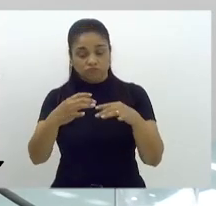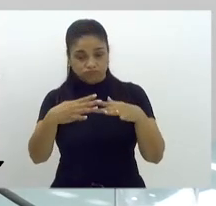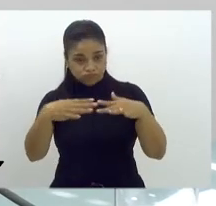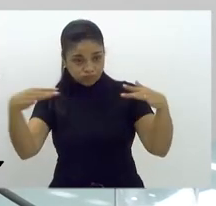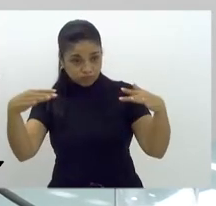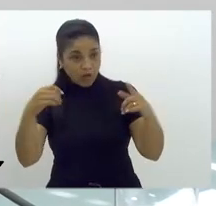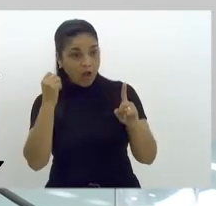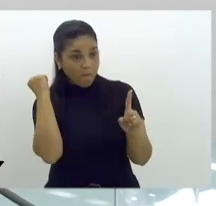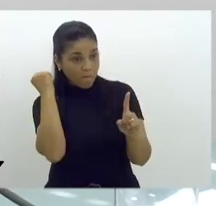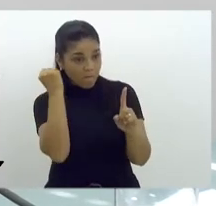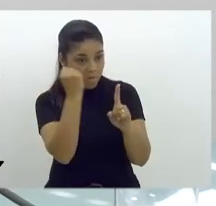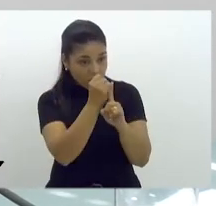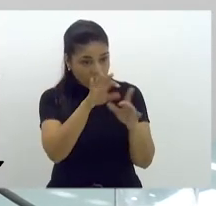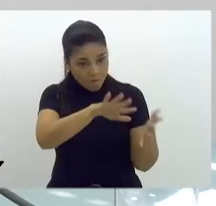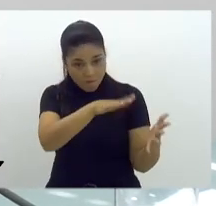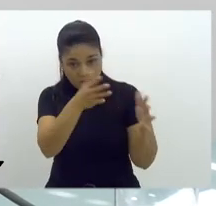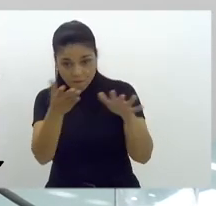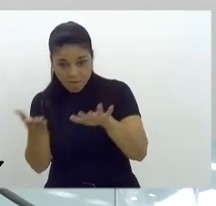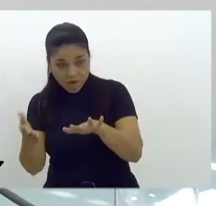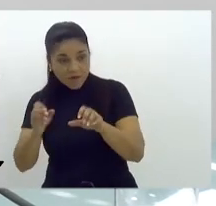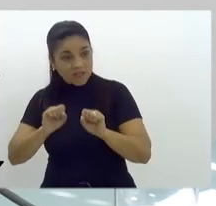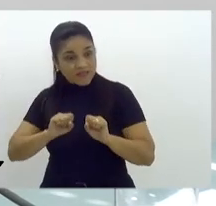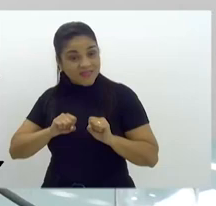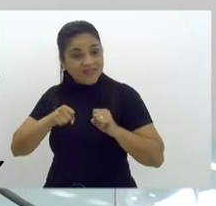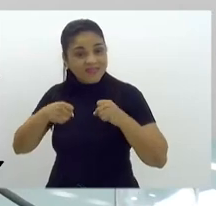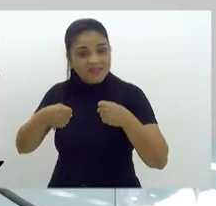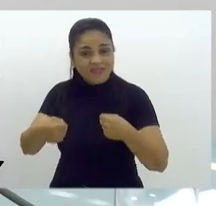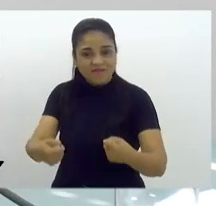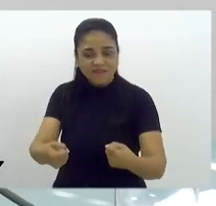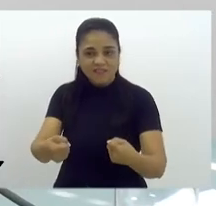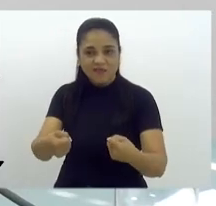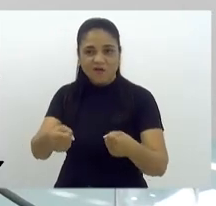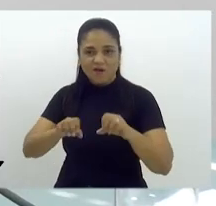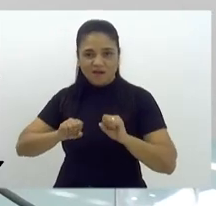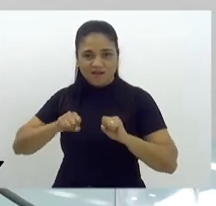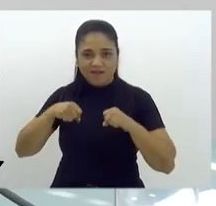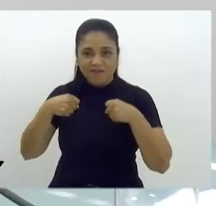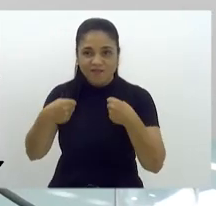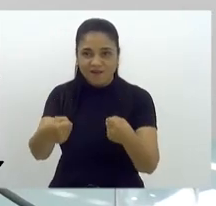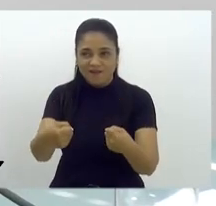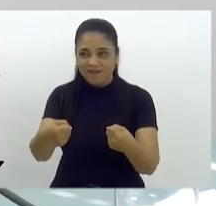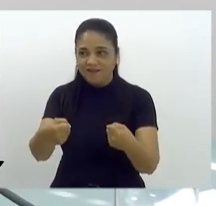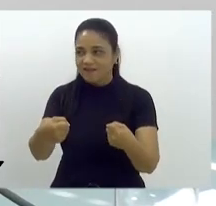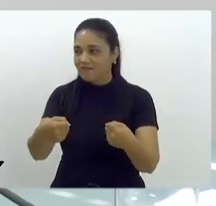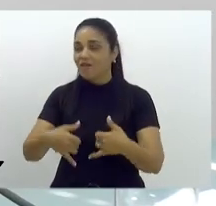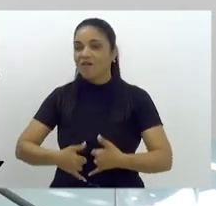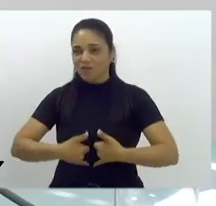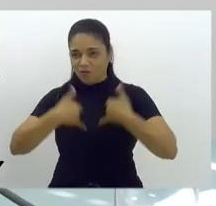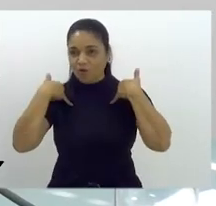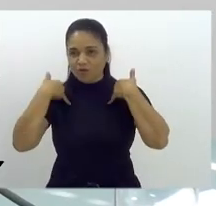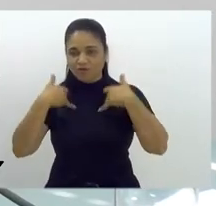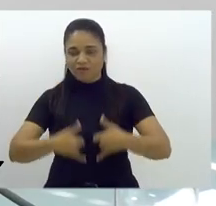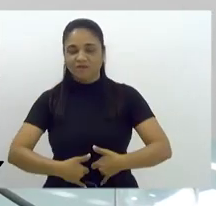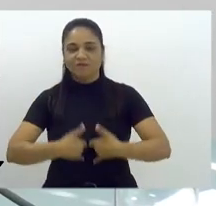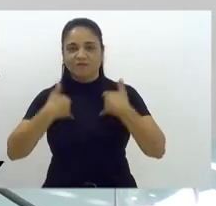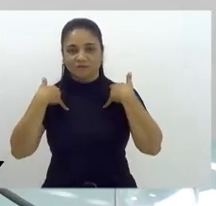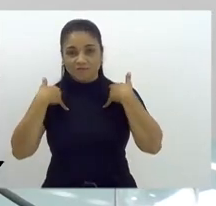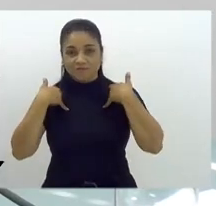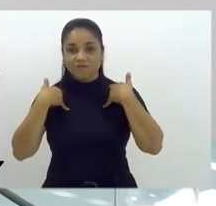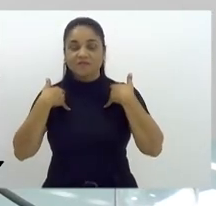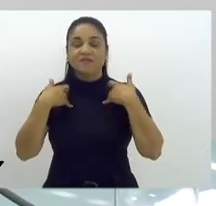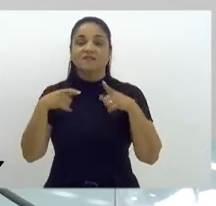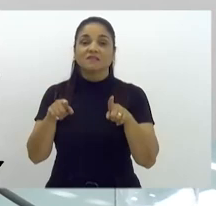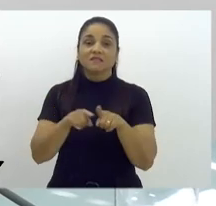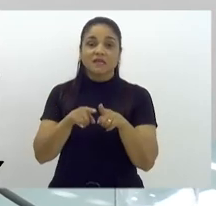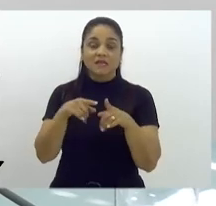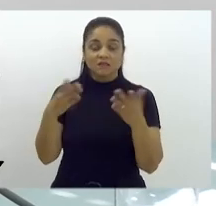justificava pela legítima defesa da honra se a gente pensar que o Supremo Tribunal Federal na